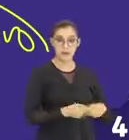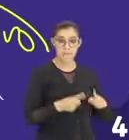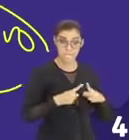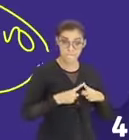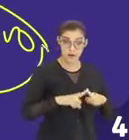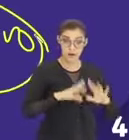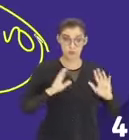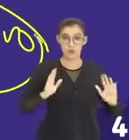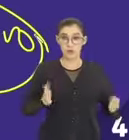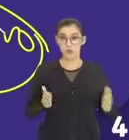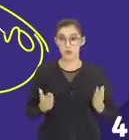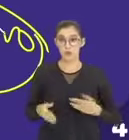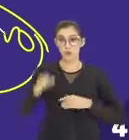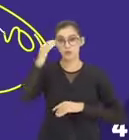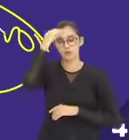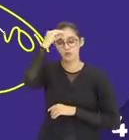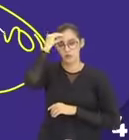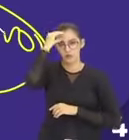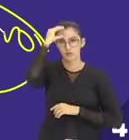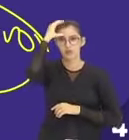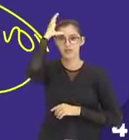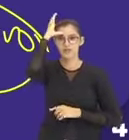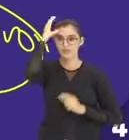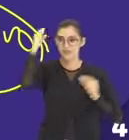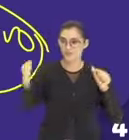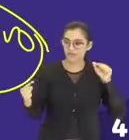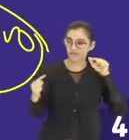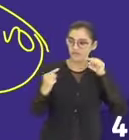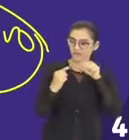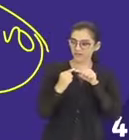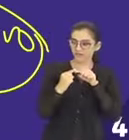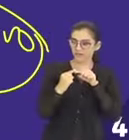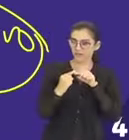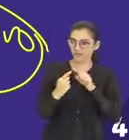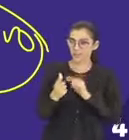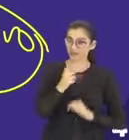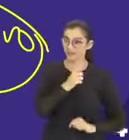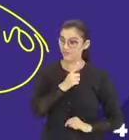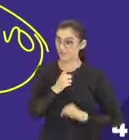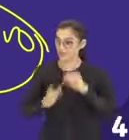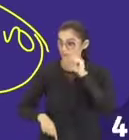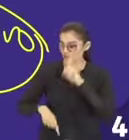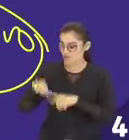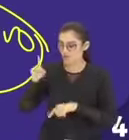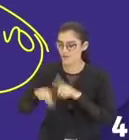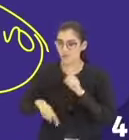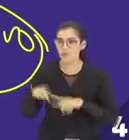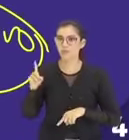seja, é o objeto que determina a ciência. Beleza?